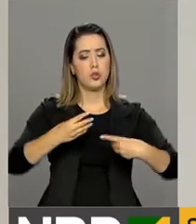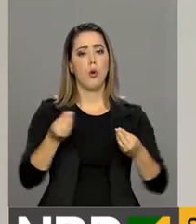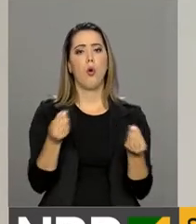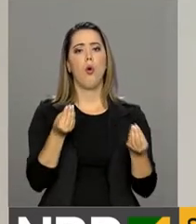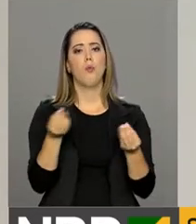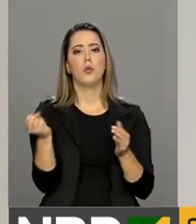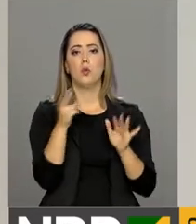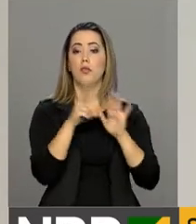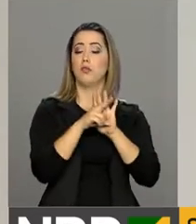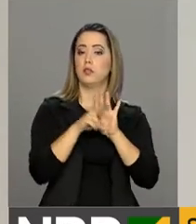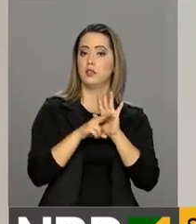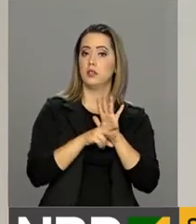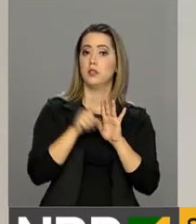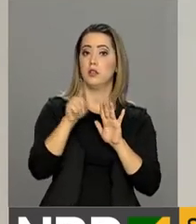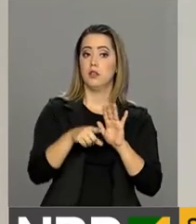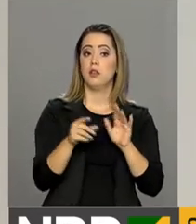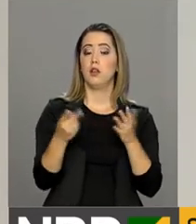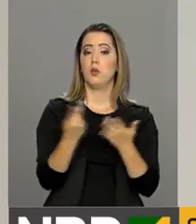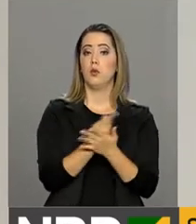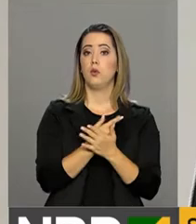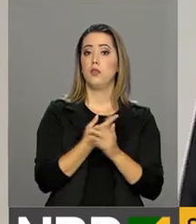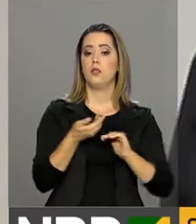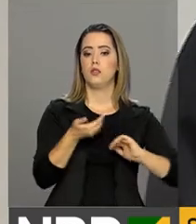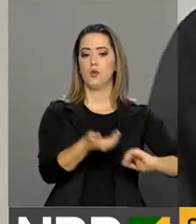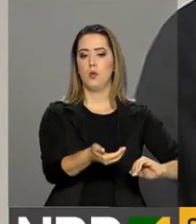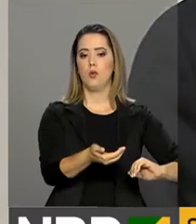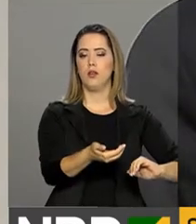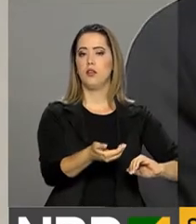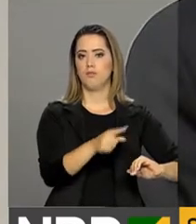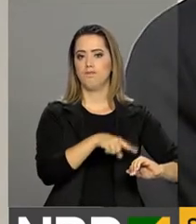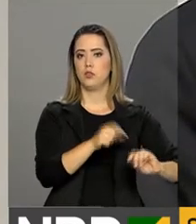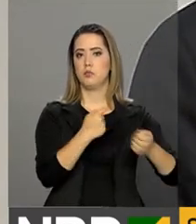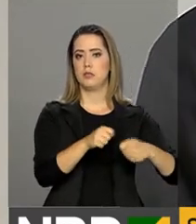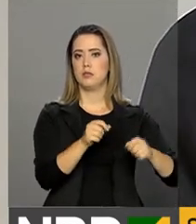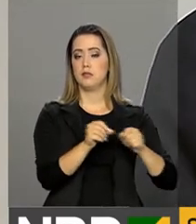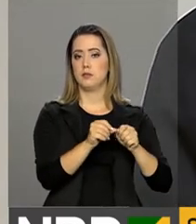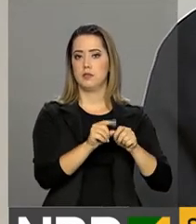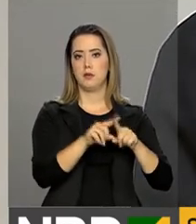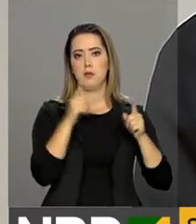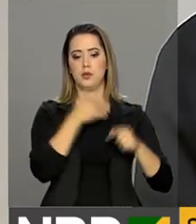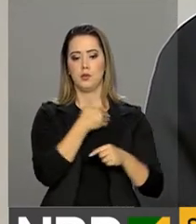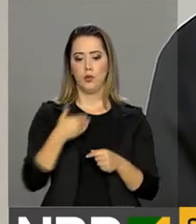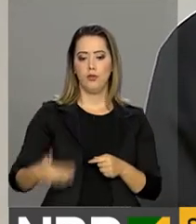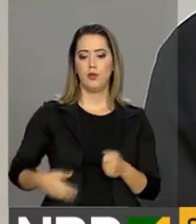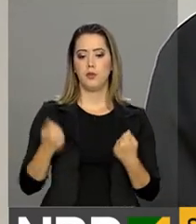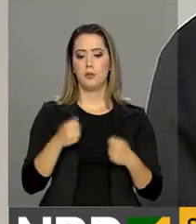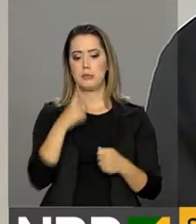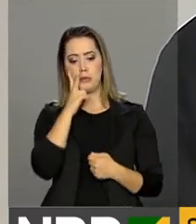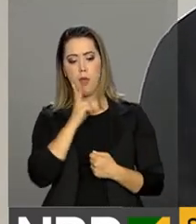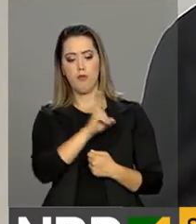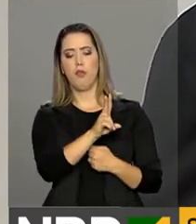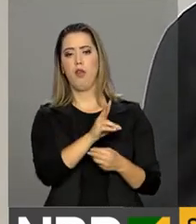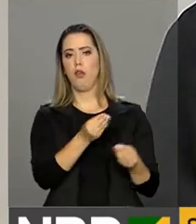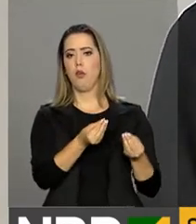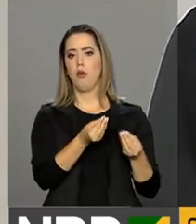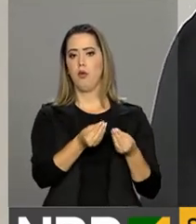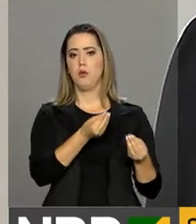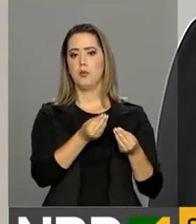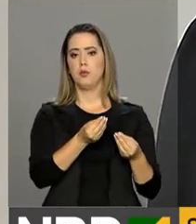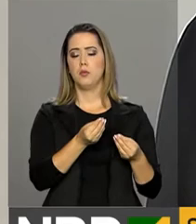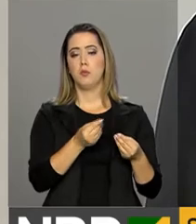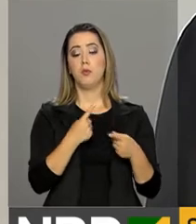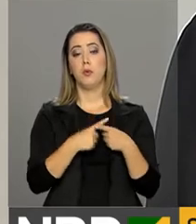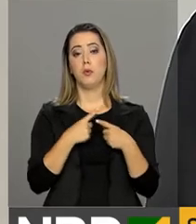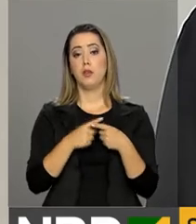congresso nacional mas é sempre importante que o governo entre nessa história porque quando o executivo no